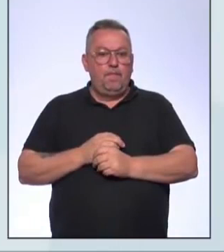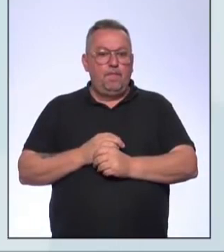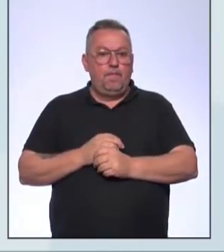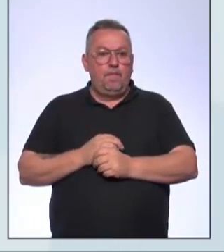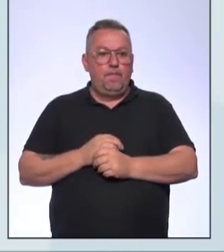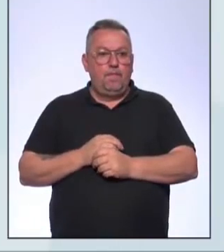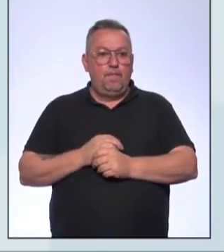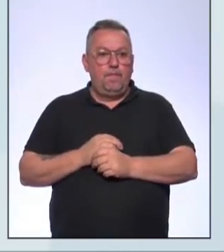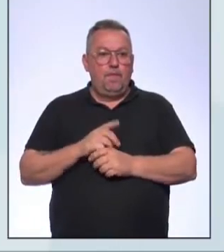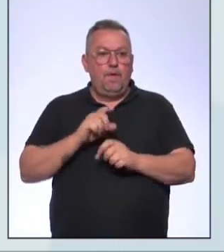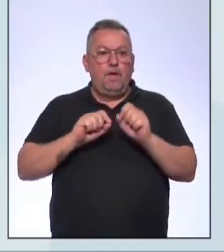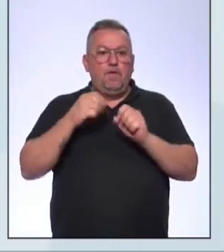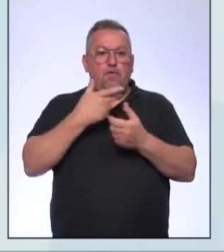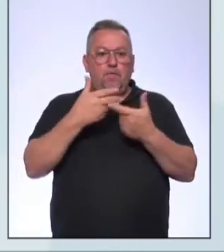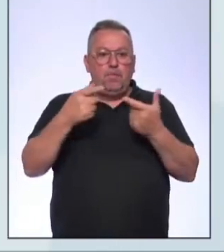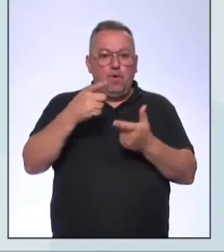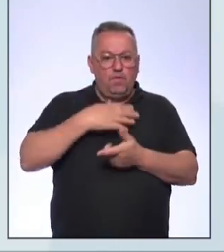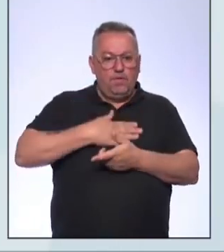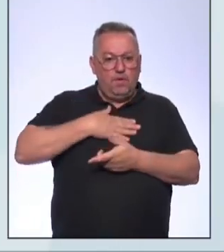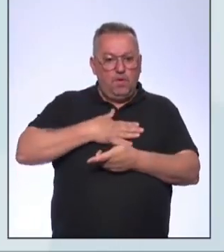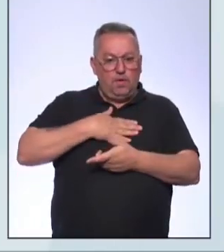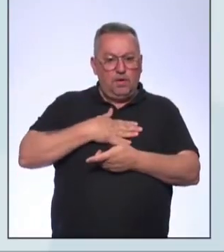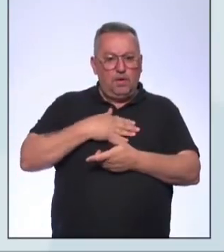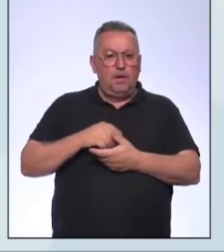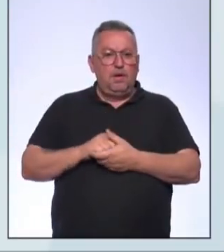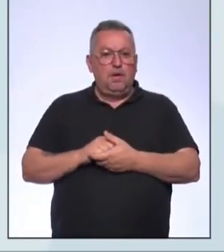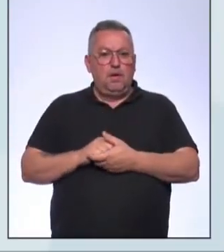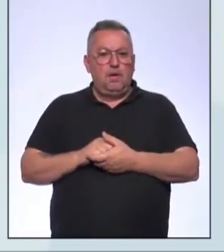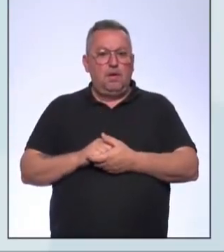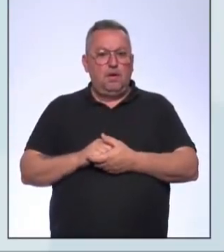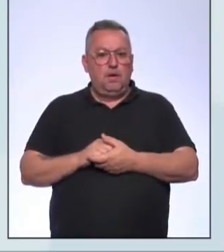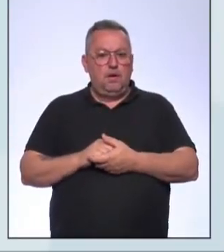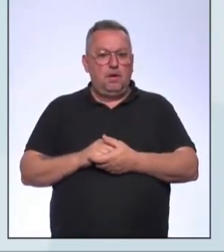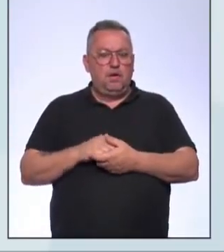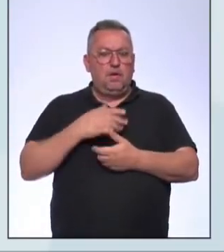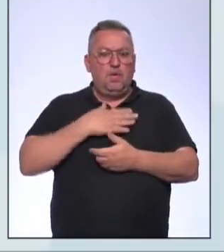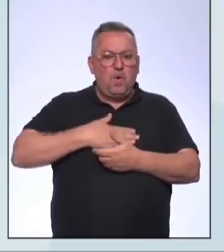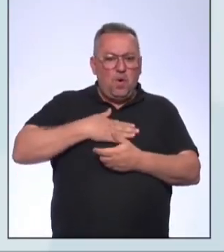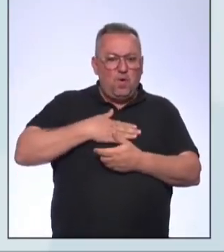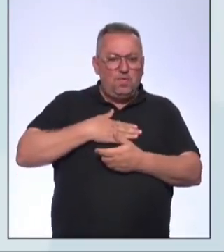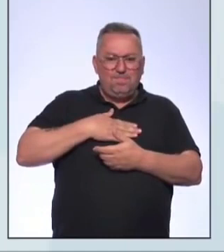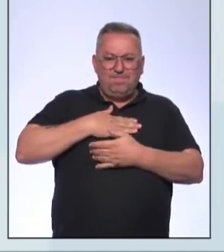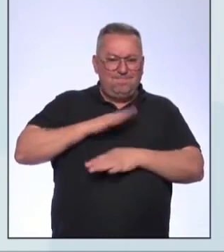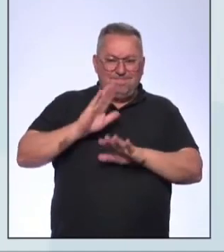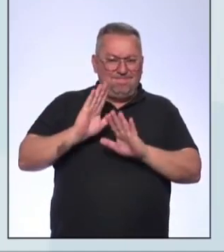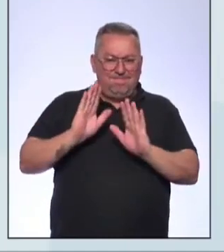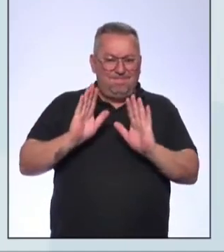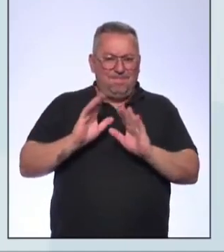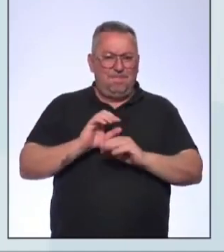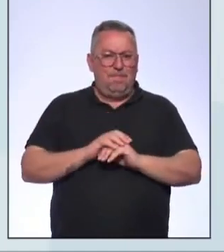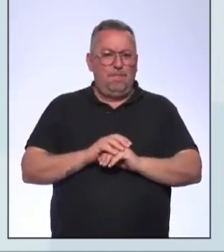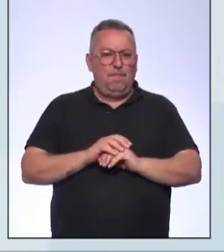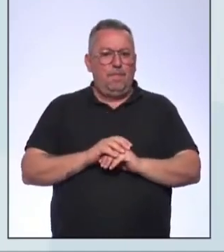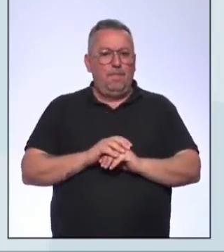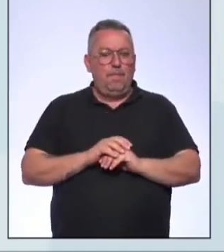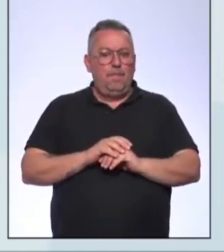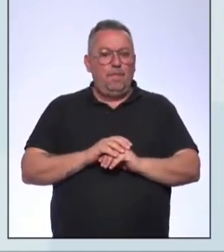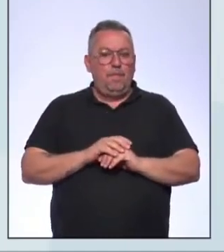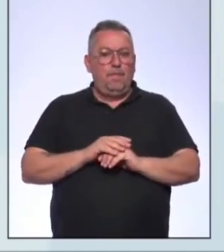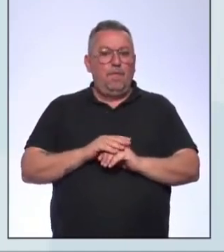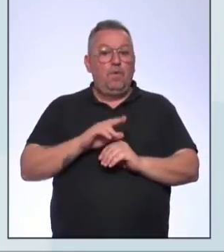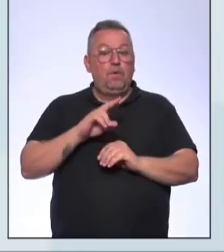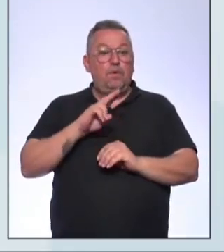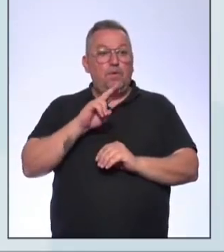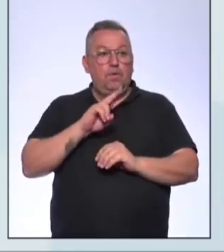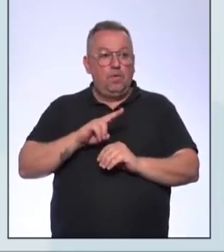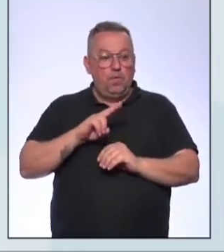Antônio? Que tipo de coisas você gosta? What kind of things you dislike? Que tipo de coisa você não gosta? Então,